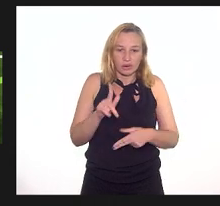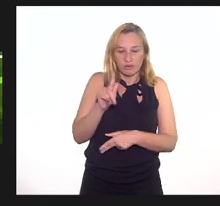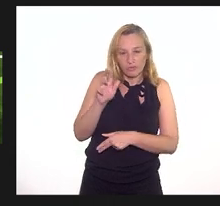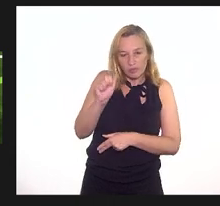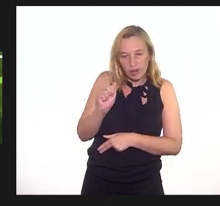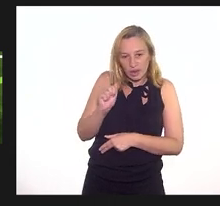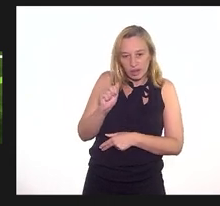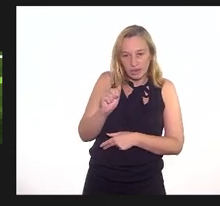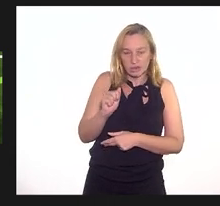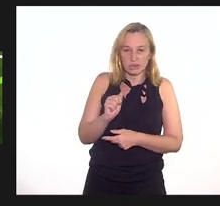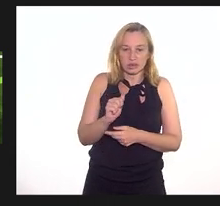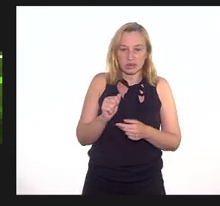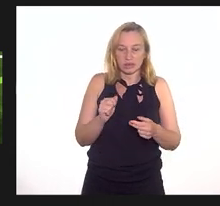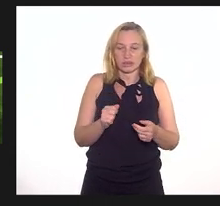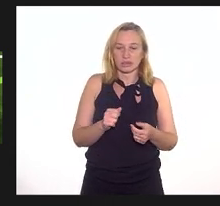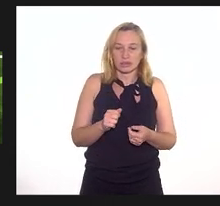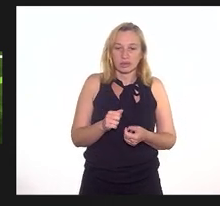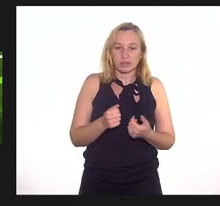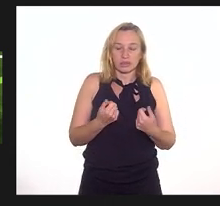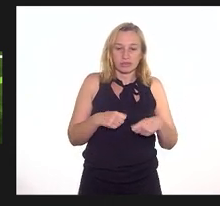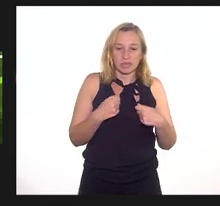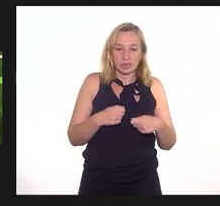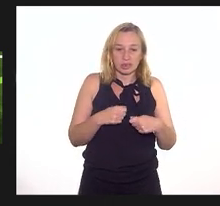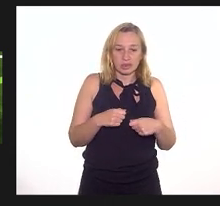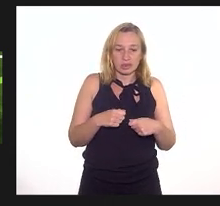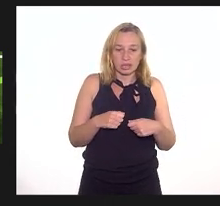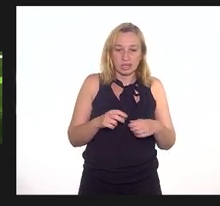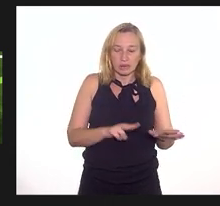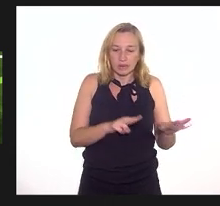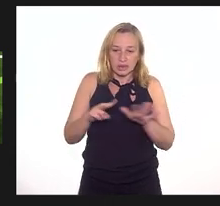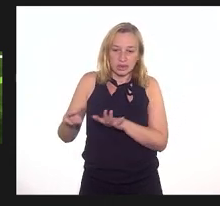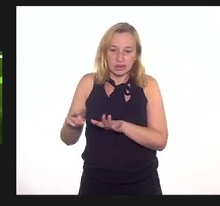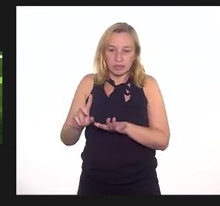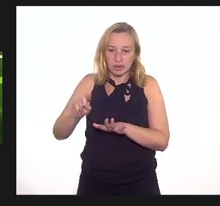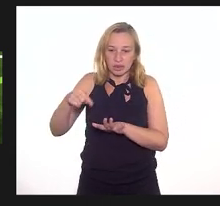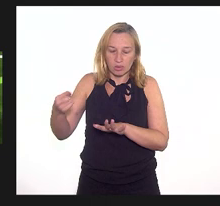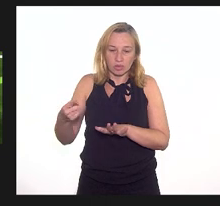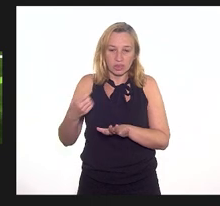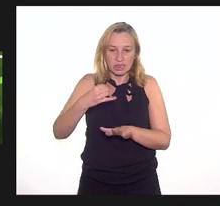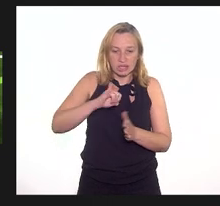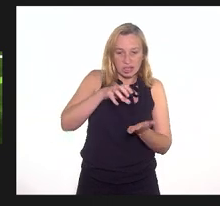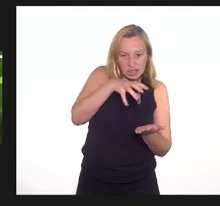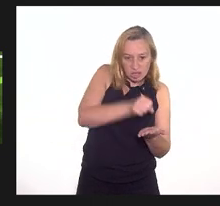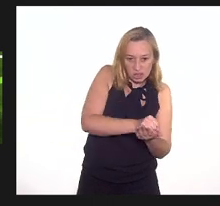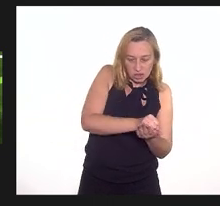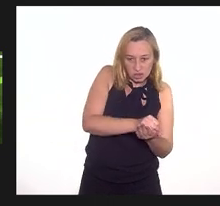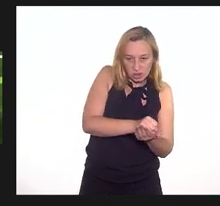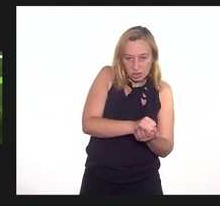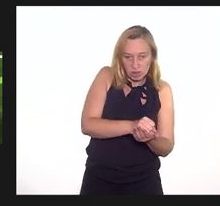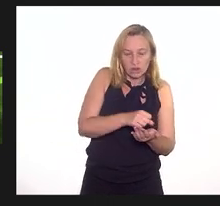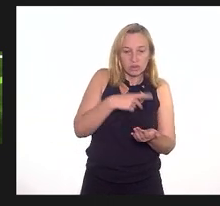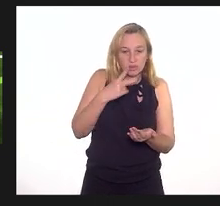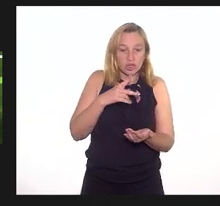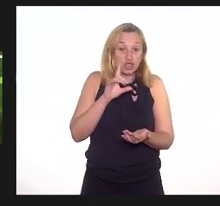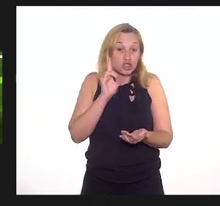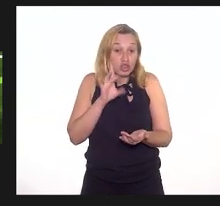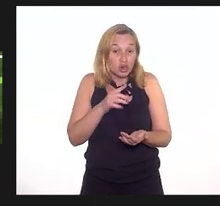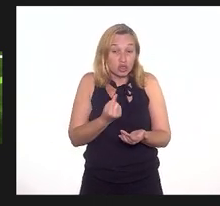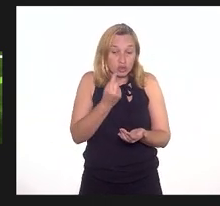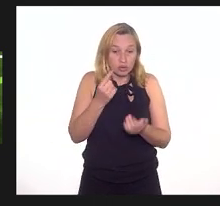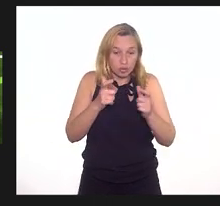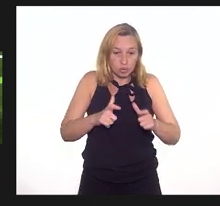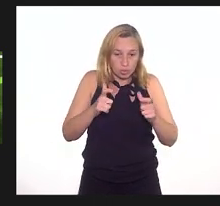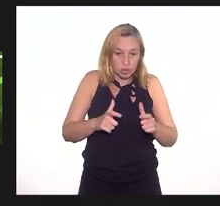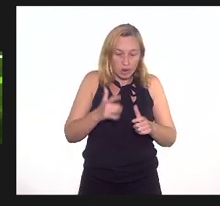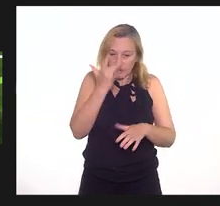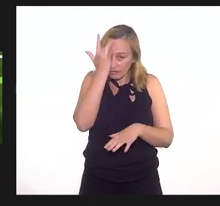vagas disponíveis para semana que vem, se forem devidamente cadastradas. Estou falando especificamente de genética porque é um levantamento